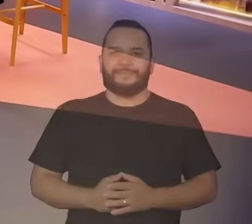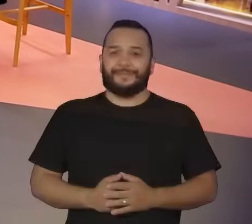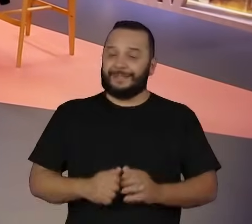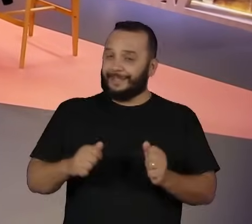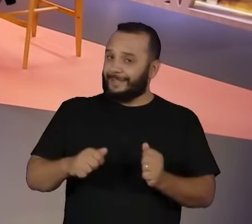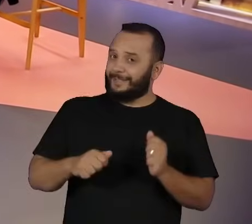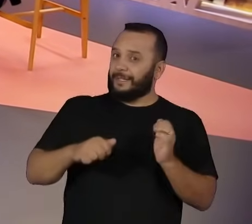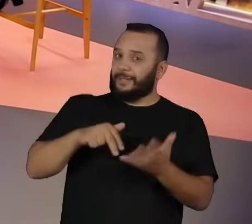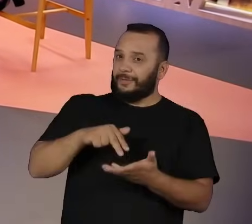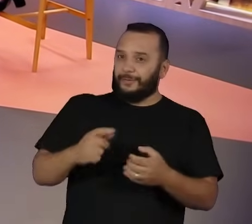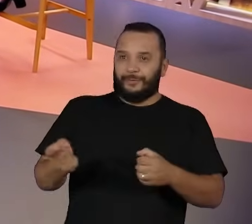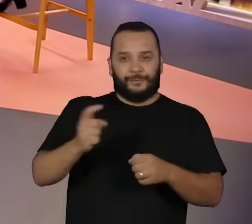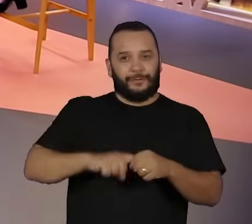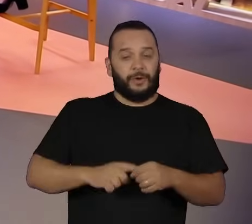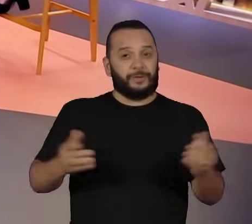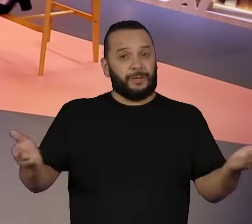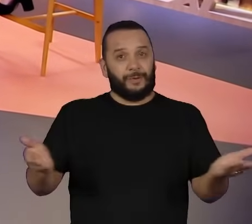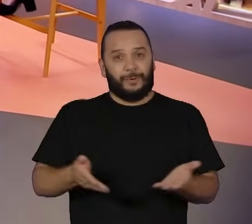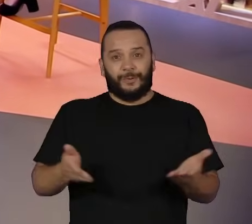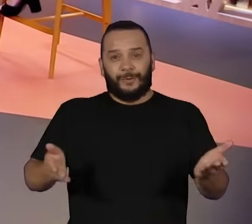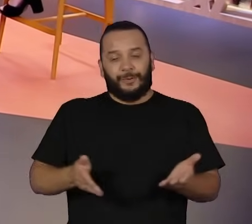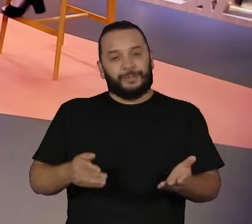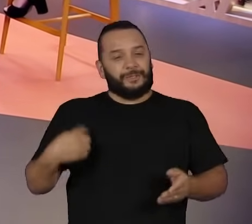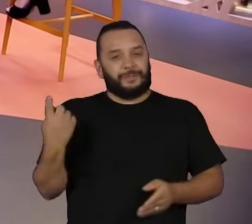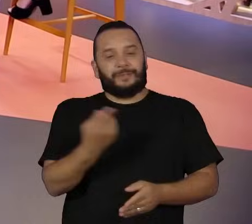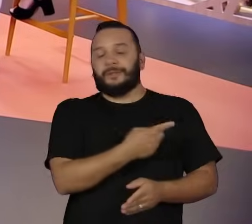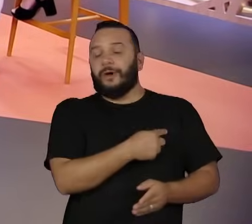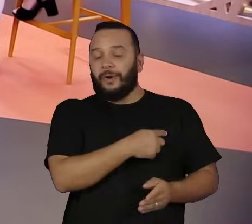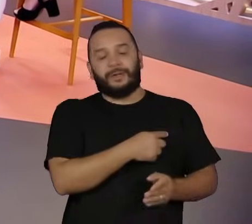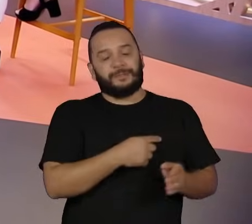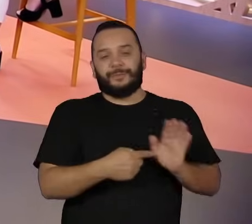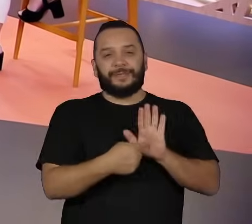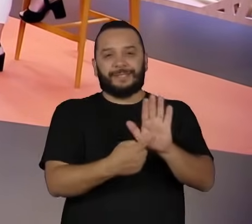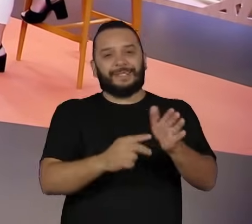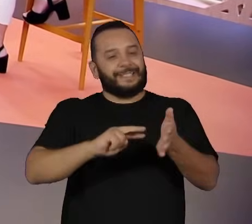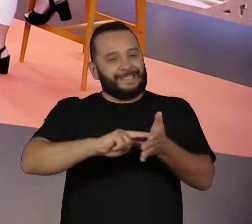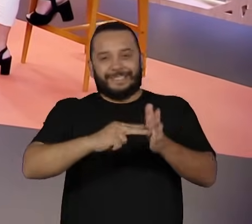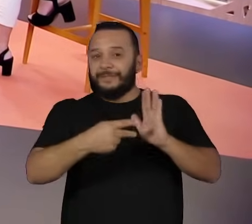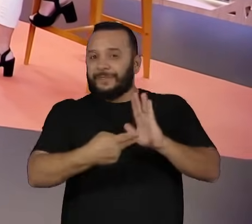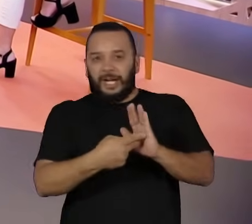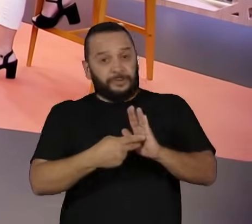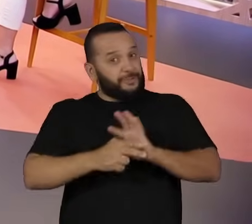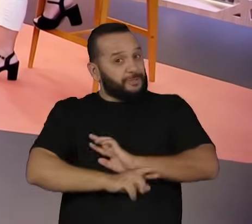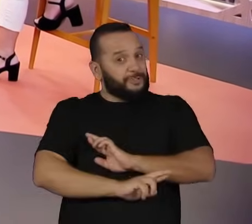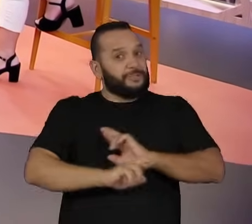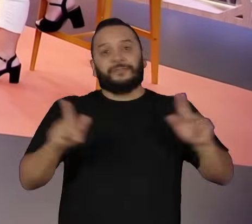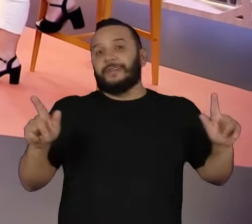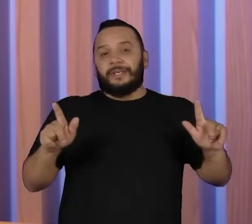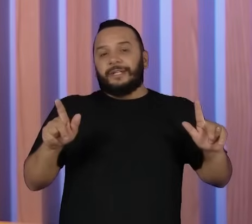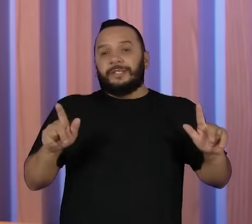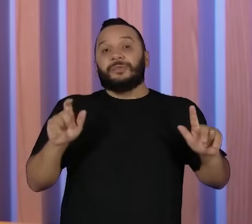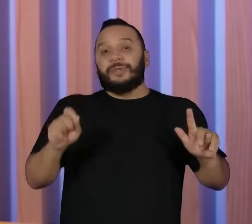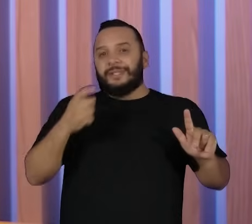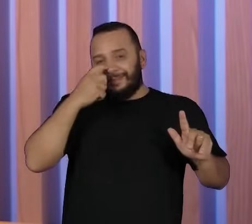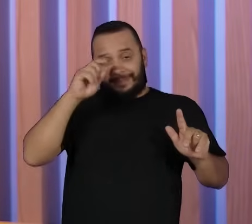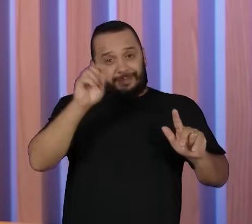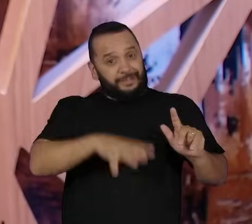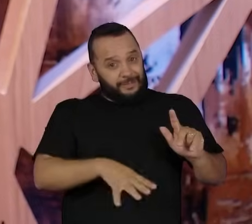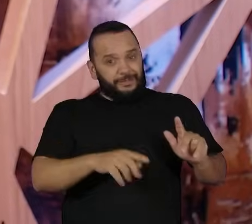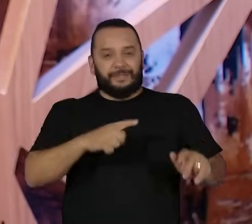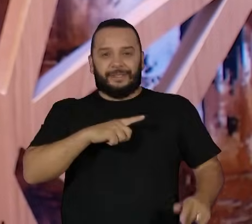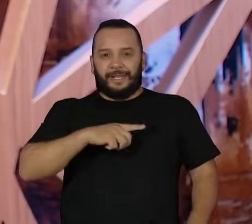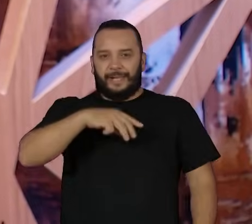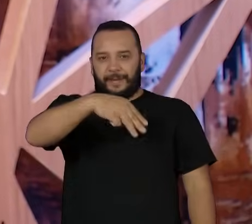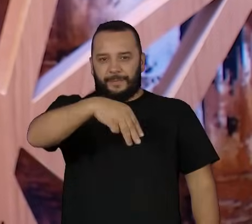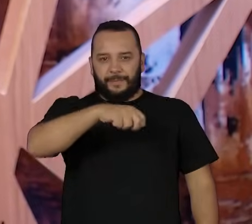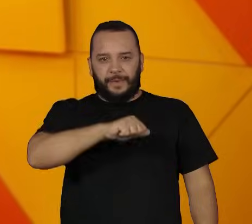Estação Livre de volta. Hoje nós estamos aqui ressignificando a nossa imagem sobre o lixo e eu estou recebendo a Marrayan Sampaio e a